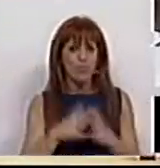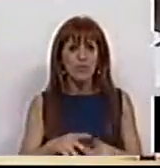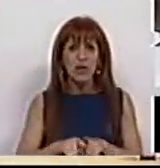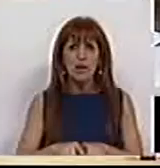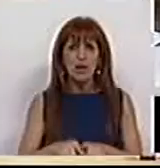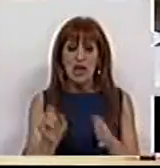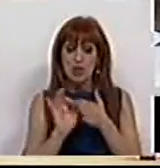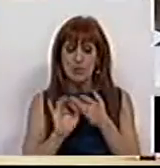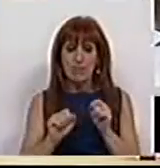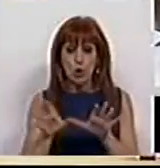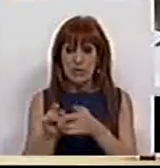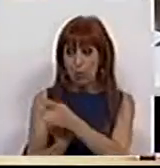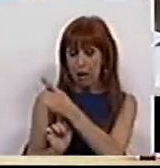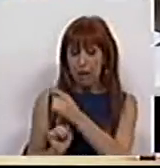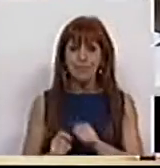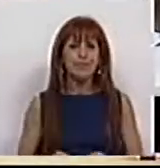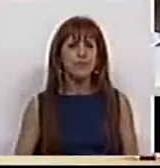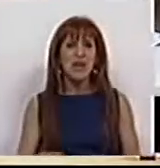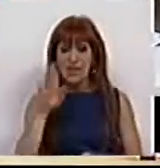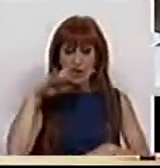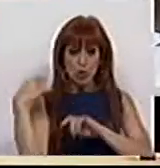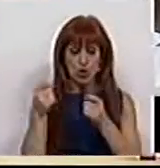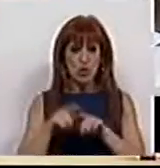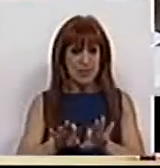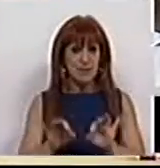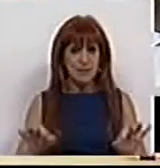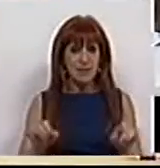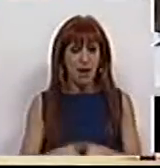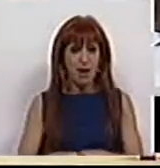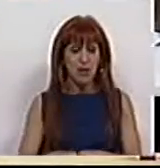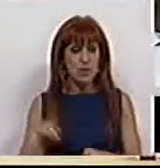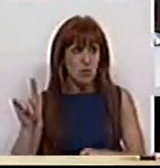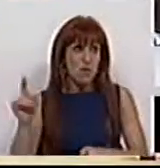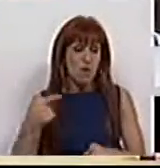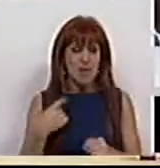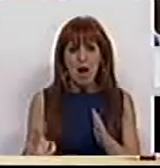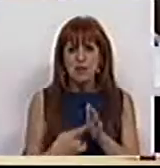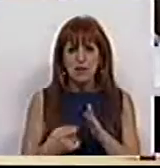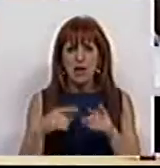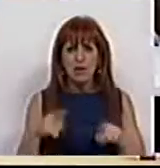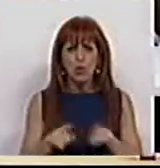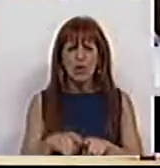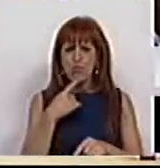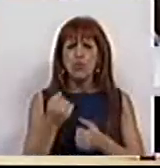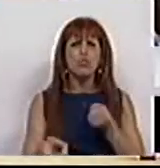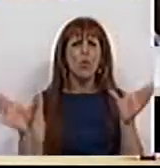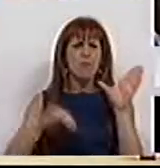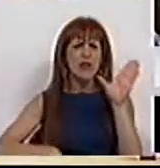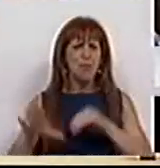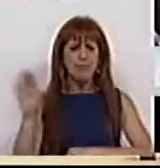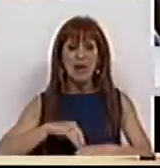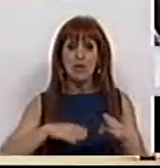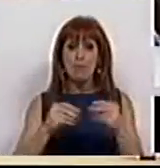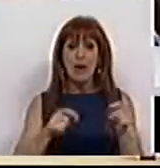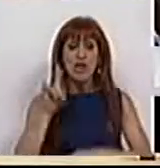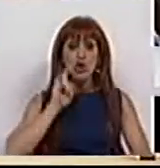da especificidade desta Comissão. Se esta discussão fosse séria, considerava a necessidade de muitos mais meios,